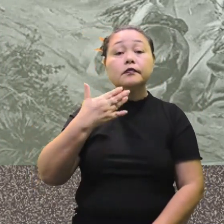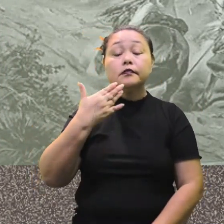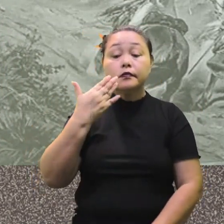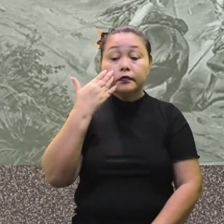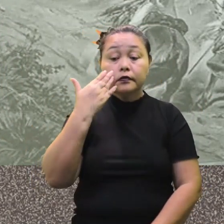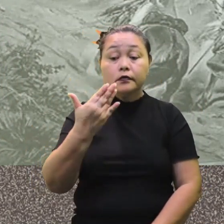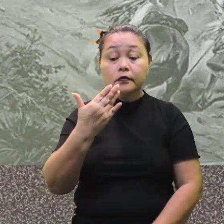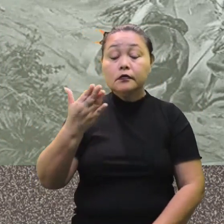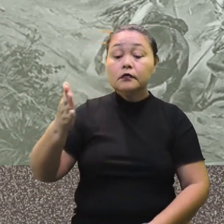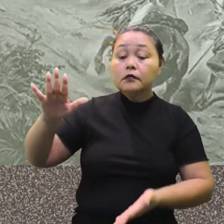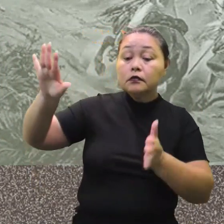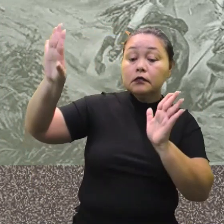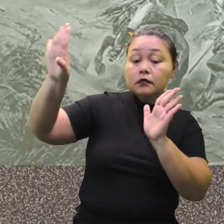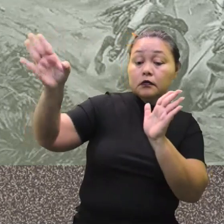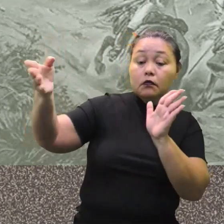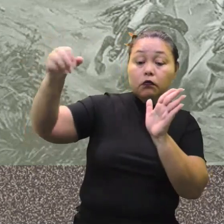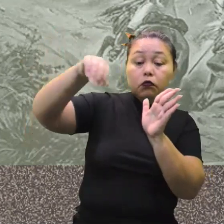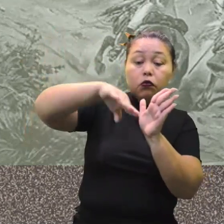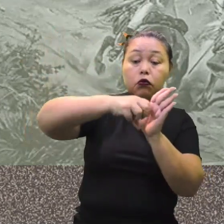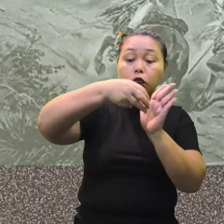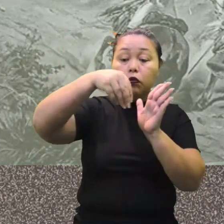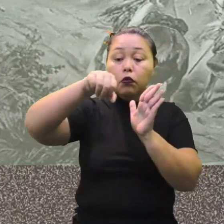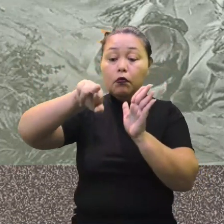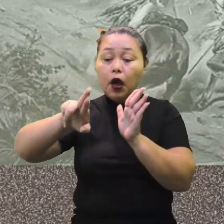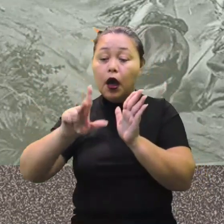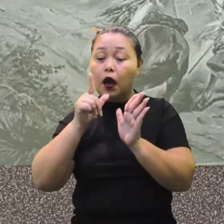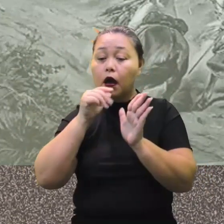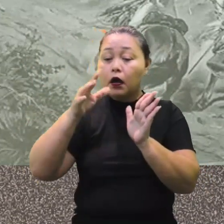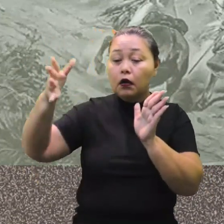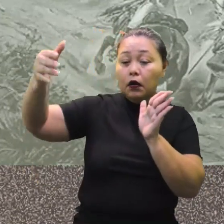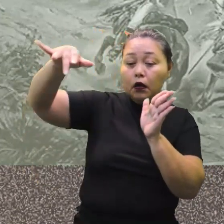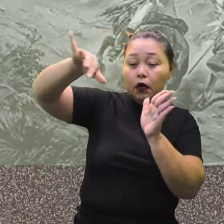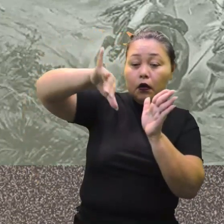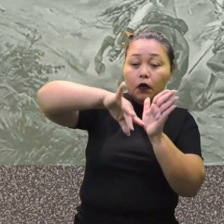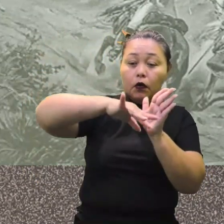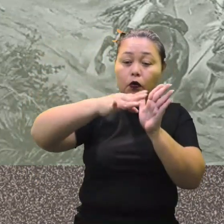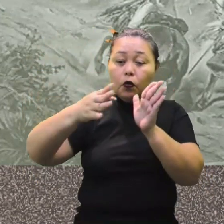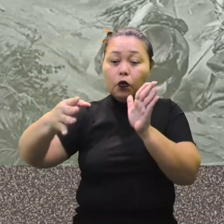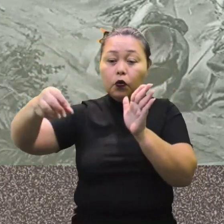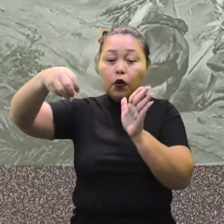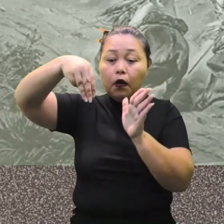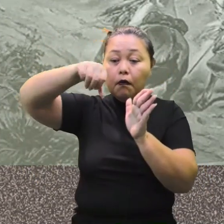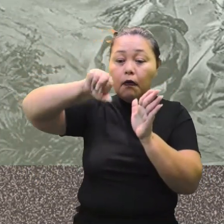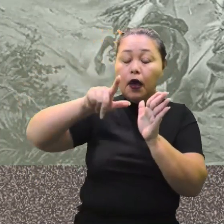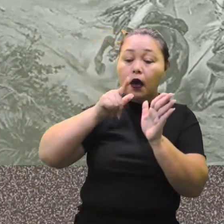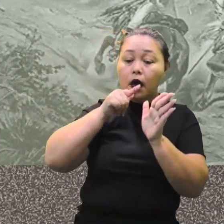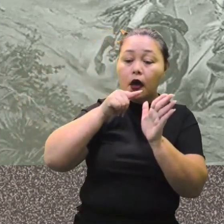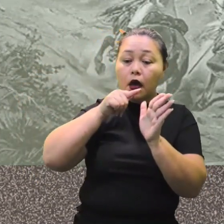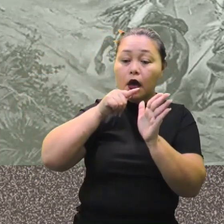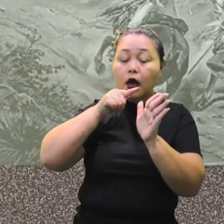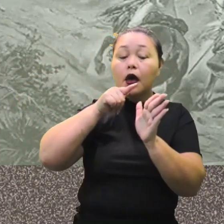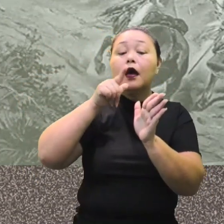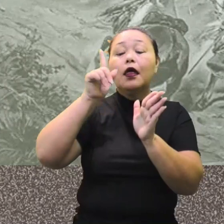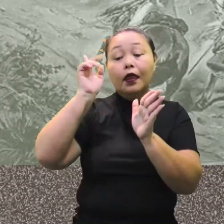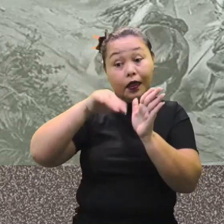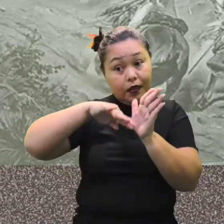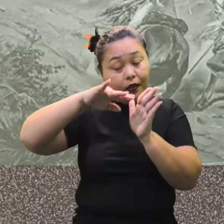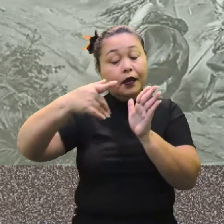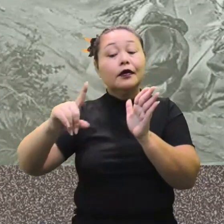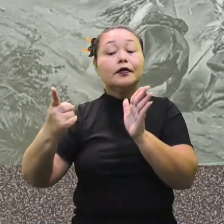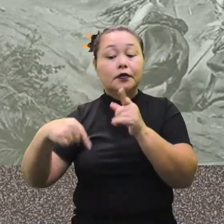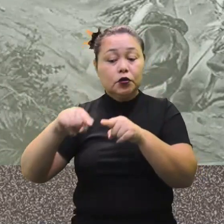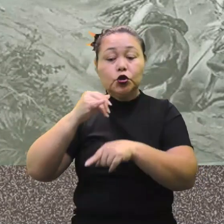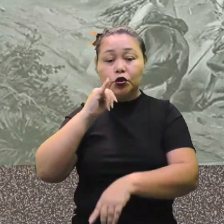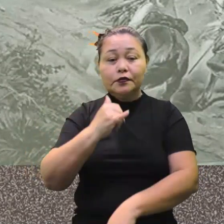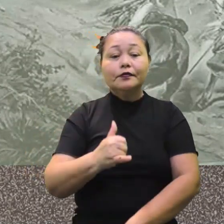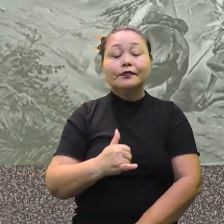que as ondas do mar, aquele molejo das ondas do mar, poderiam